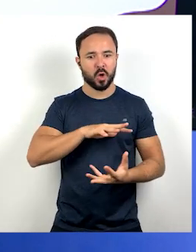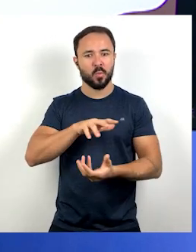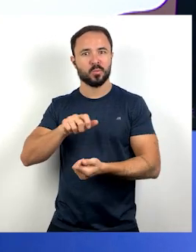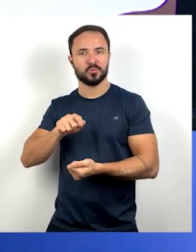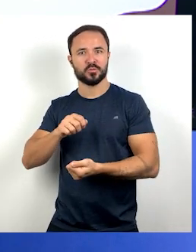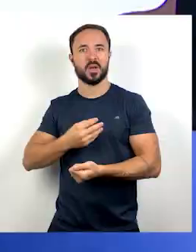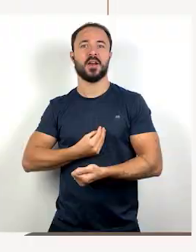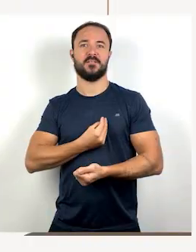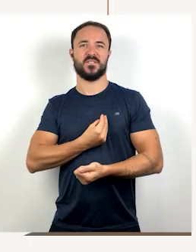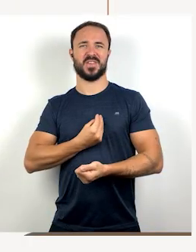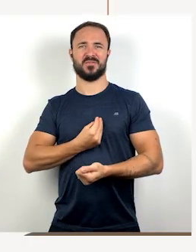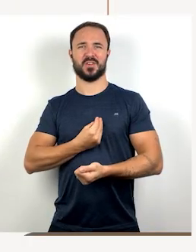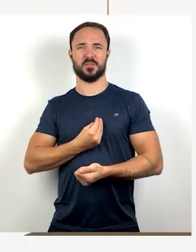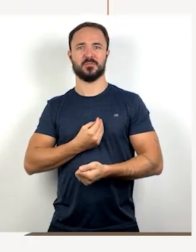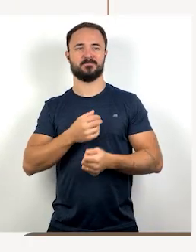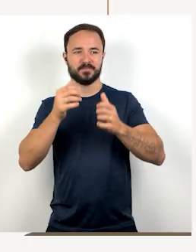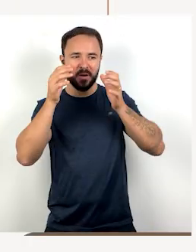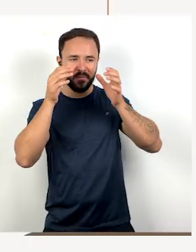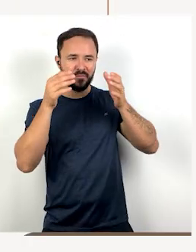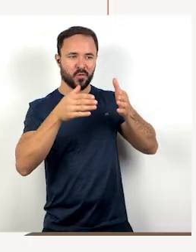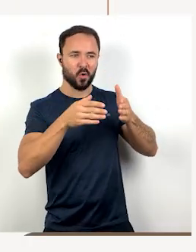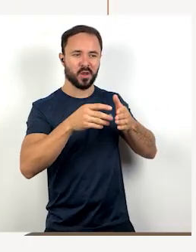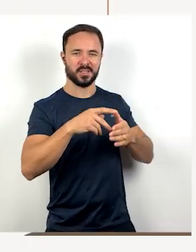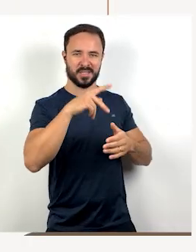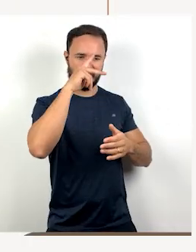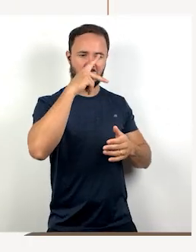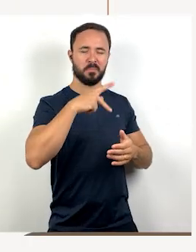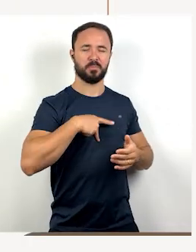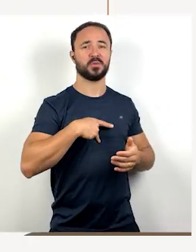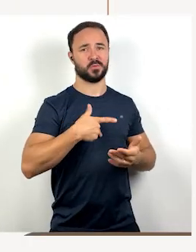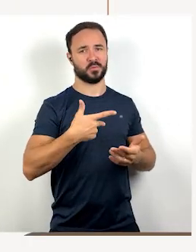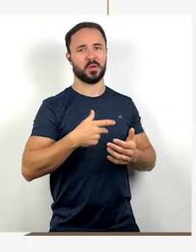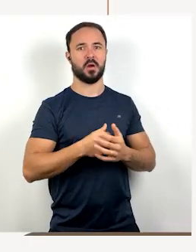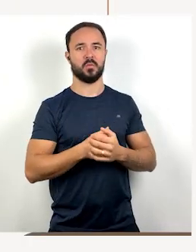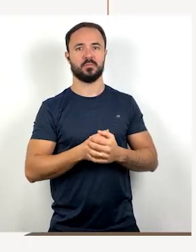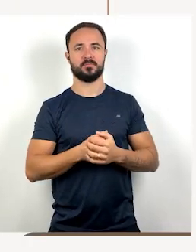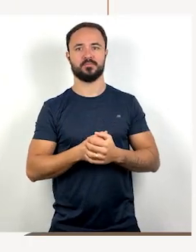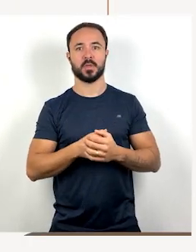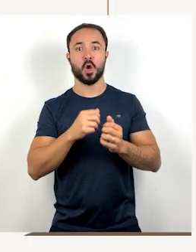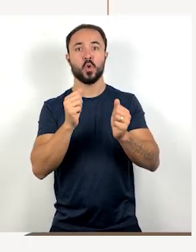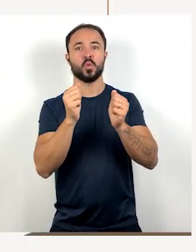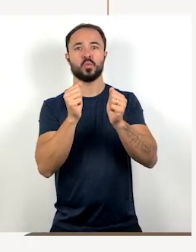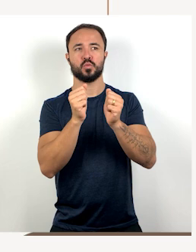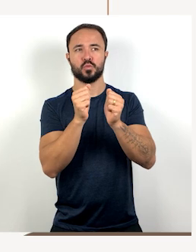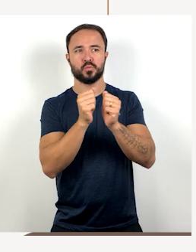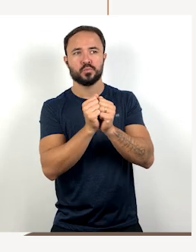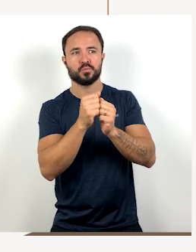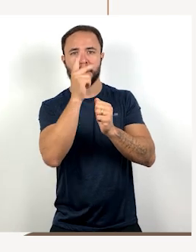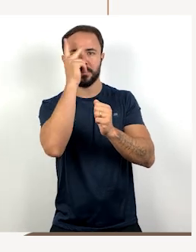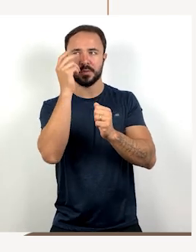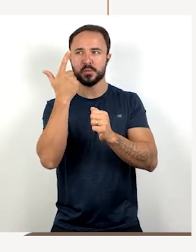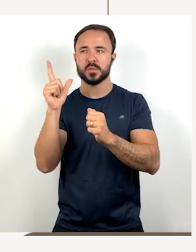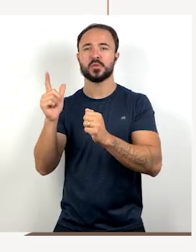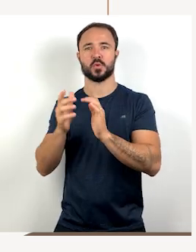específica. Junto de mais 7 pessoas, Anne ficou escondida de junho